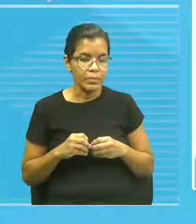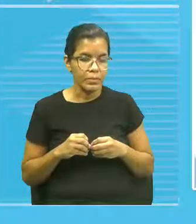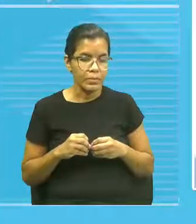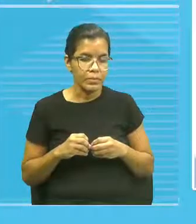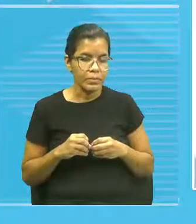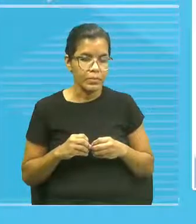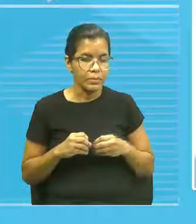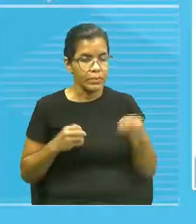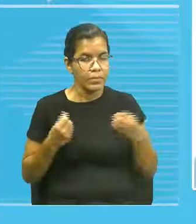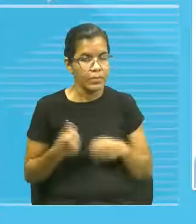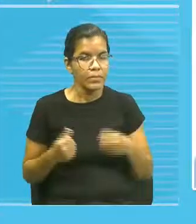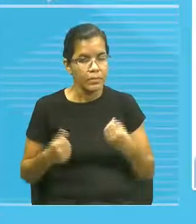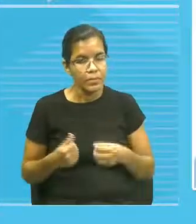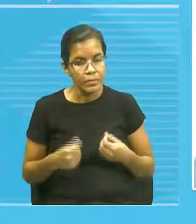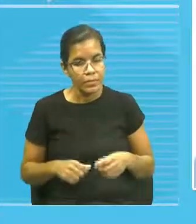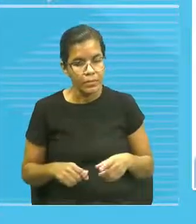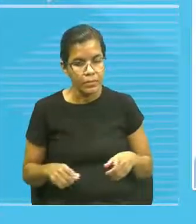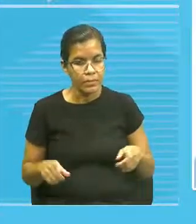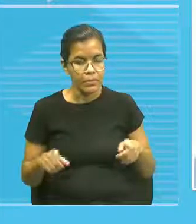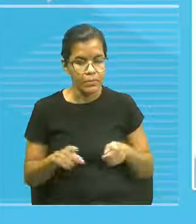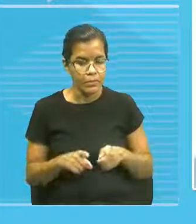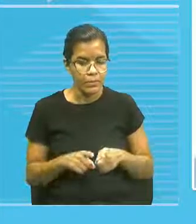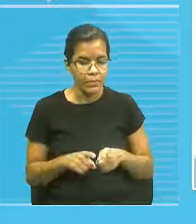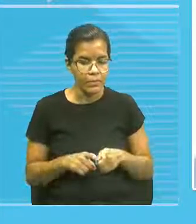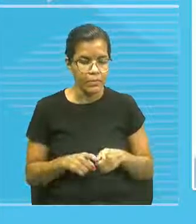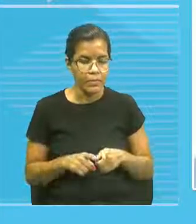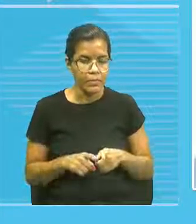tem que ser menor